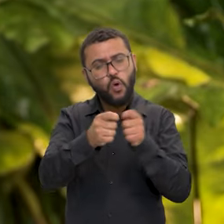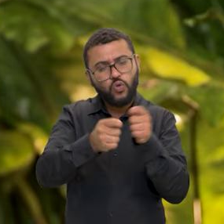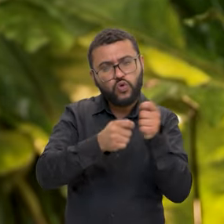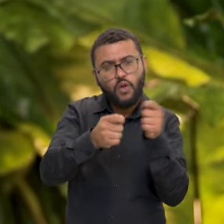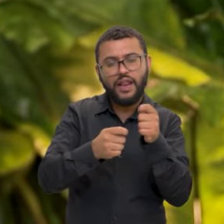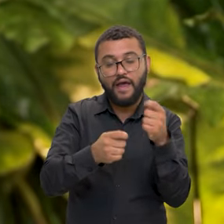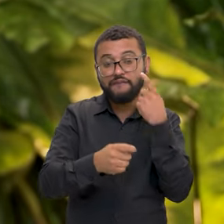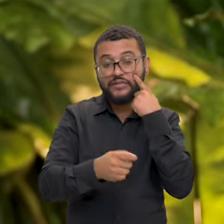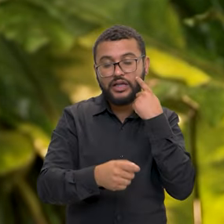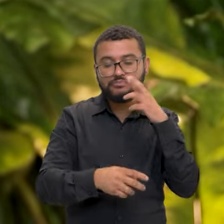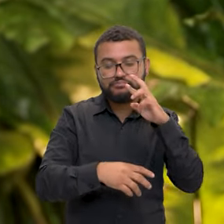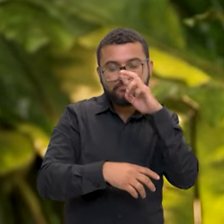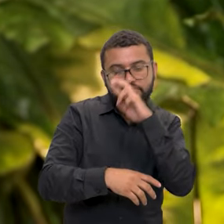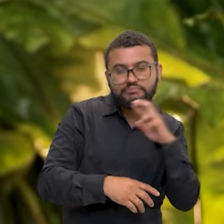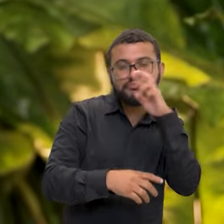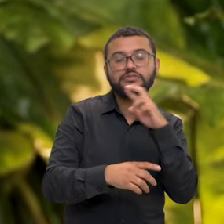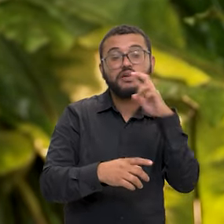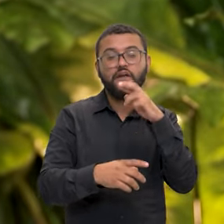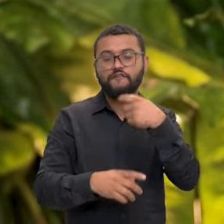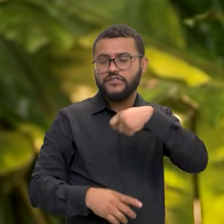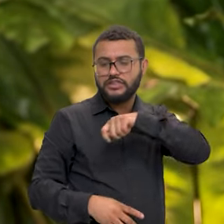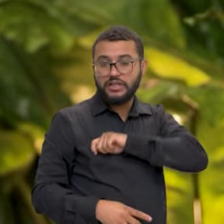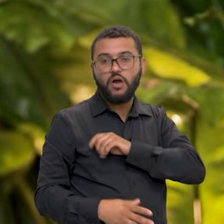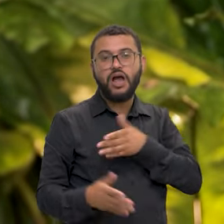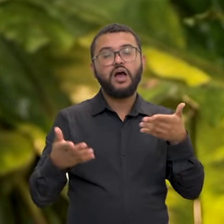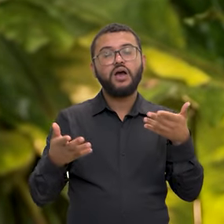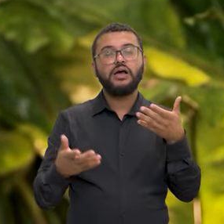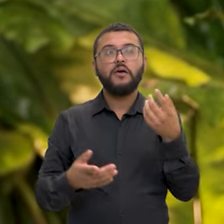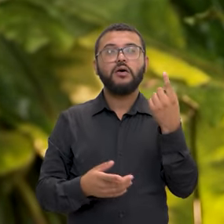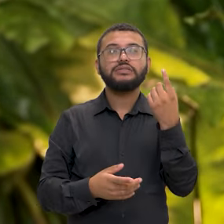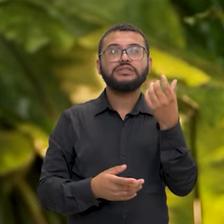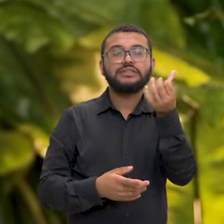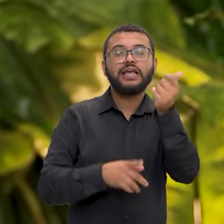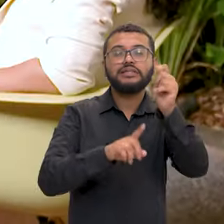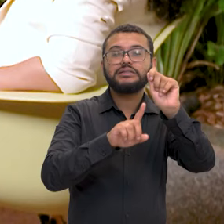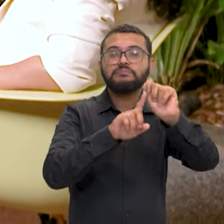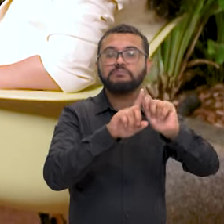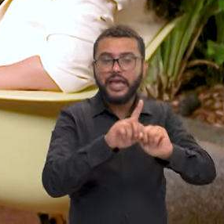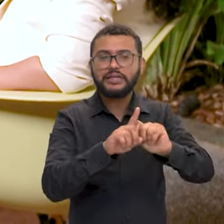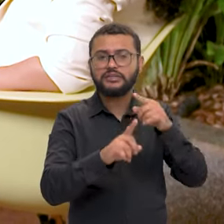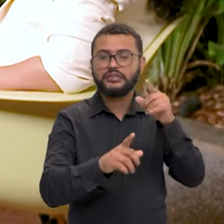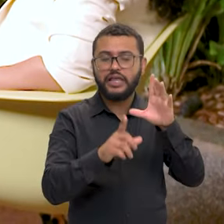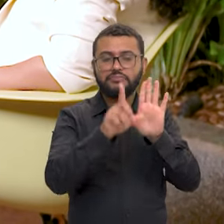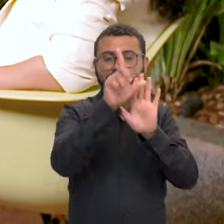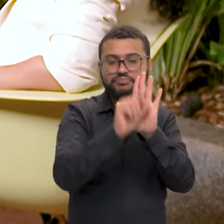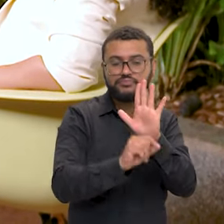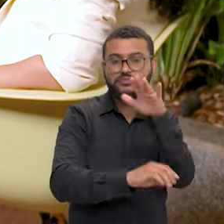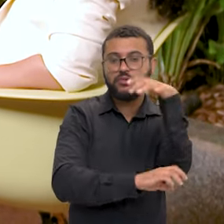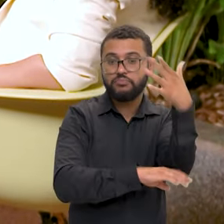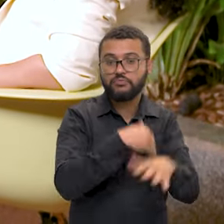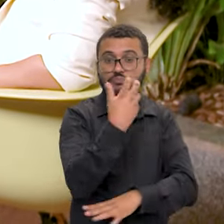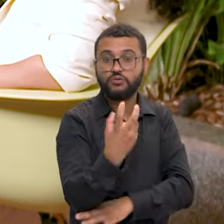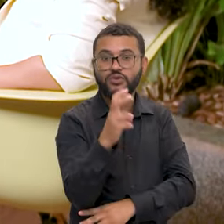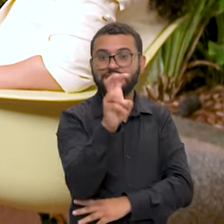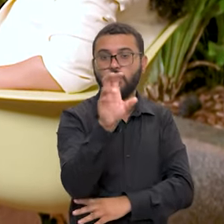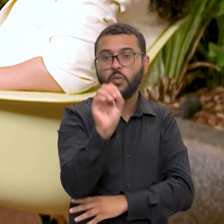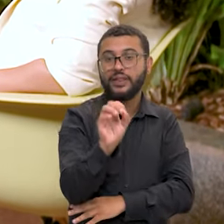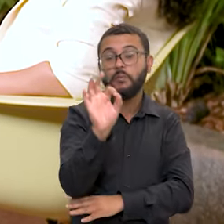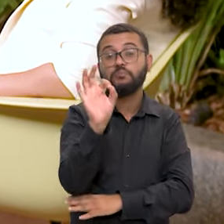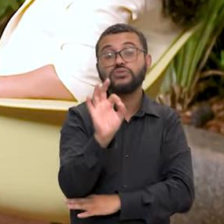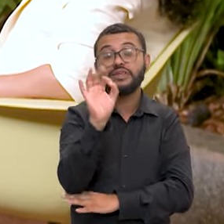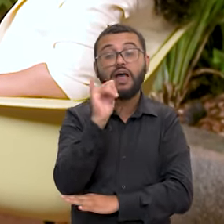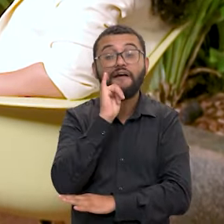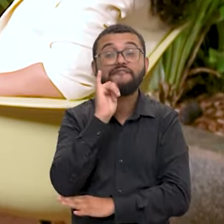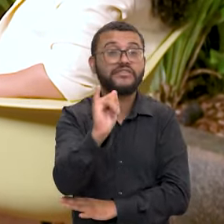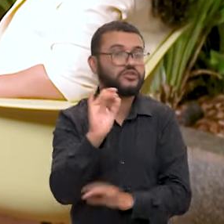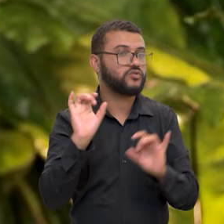nos alertas. Já na taxa PRODES, que reúne dados desde agosto do ano passado até